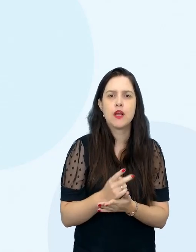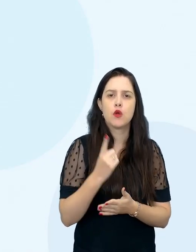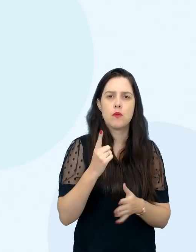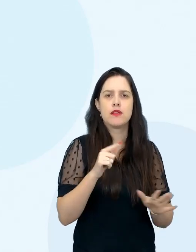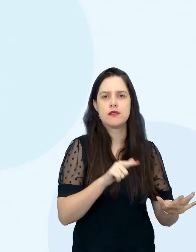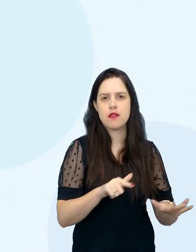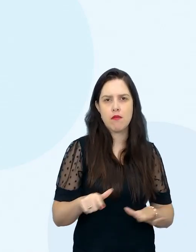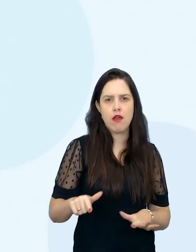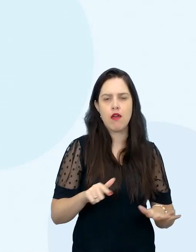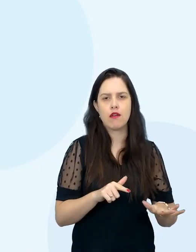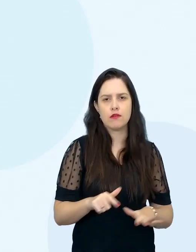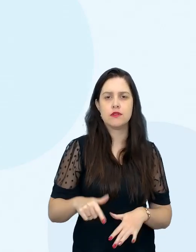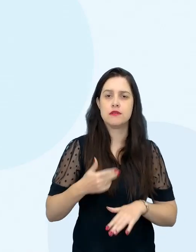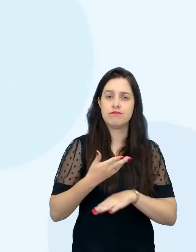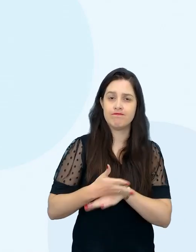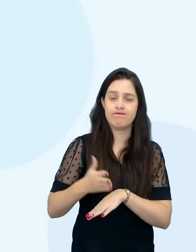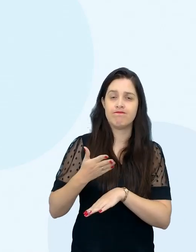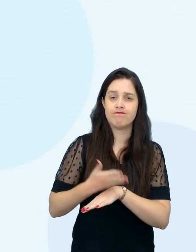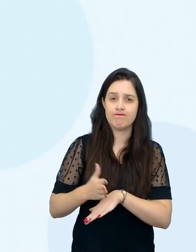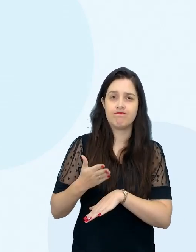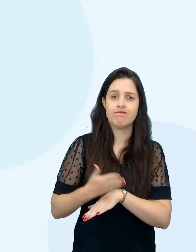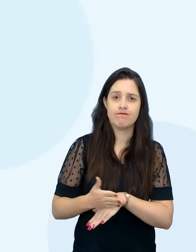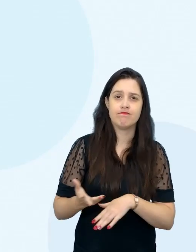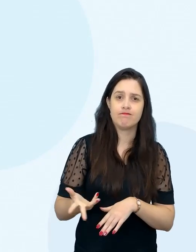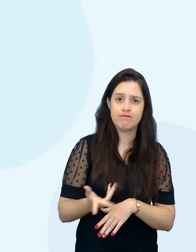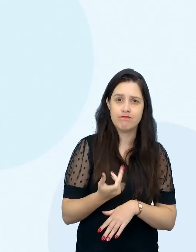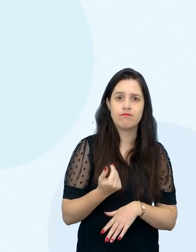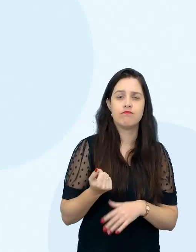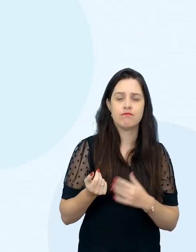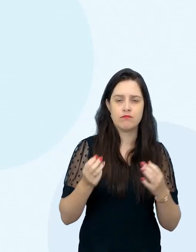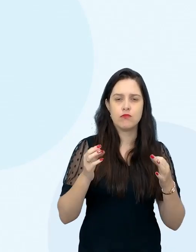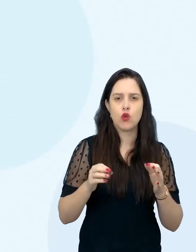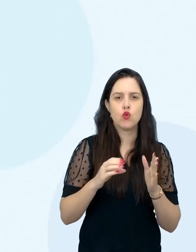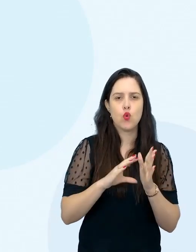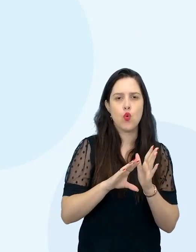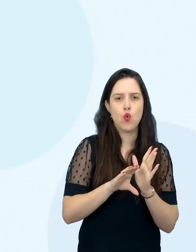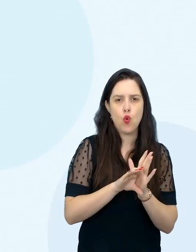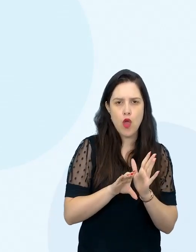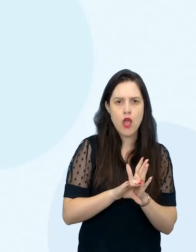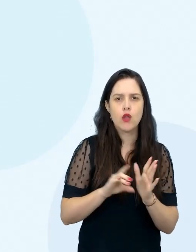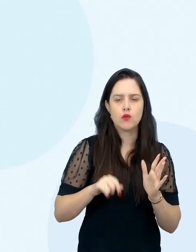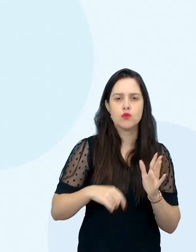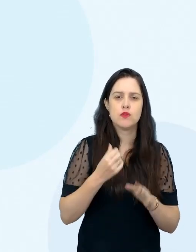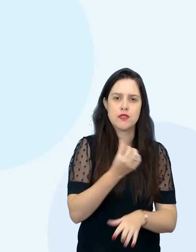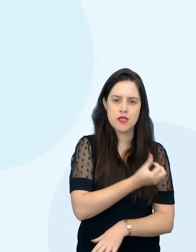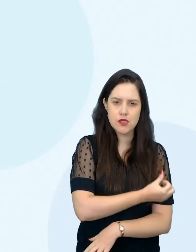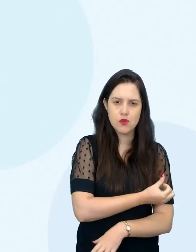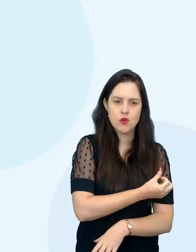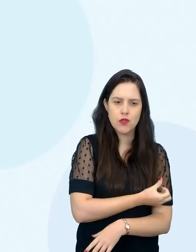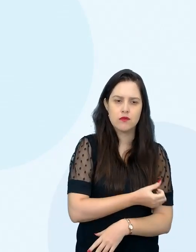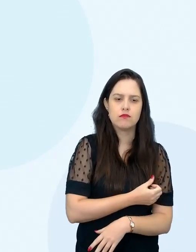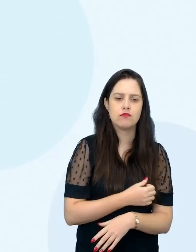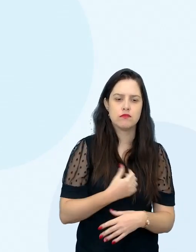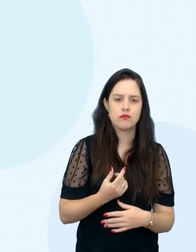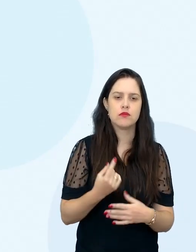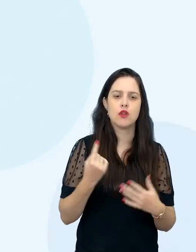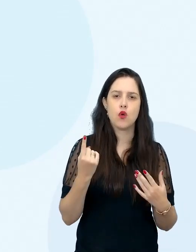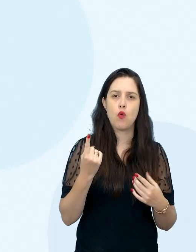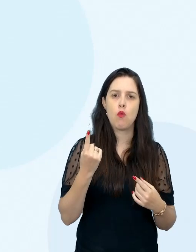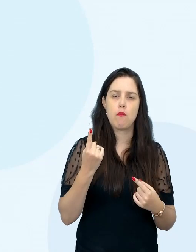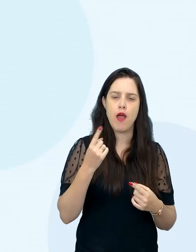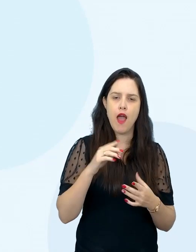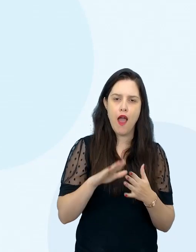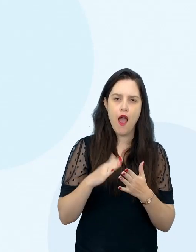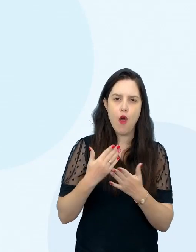semana, então 3 aulas a gente desenvolve aí o nosso currículo, né? Dá andamento aí no 6º ano, e uma aula a gente retoma